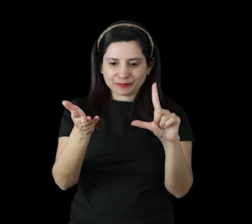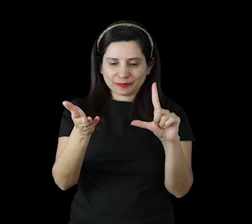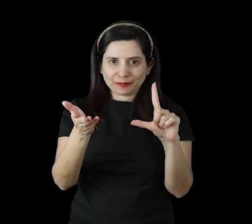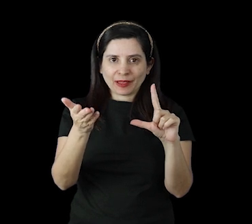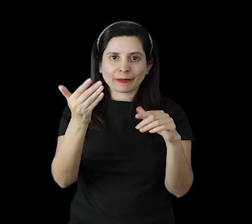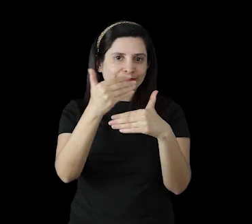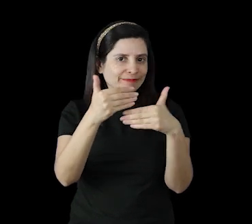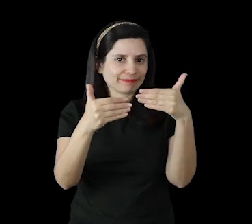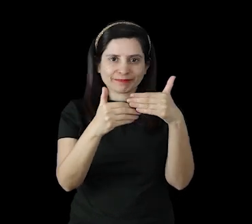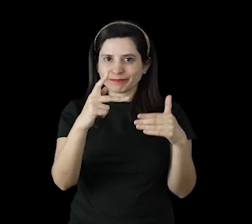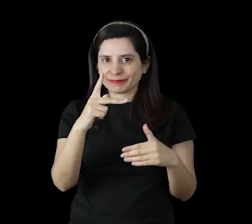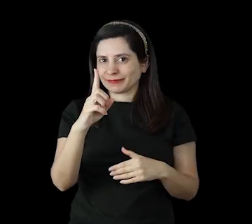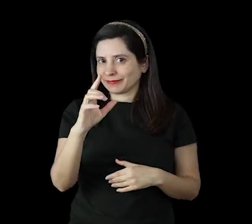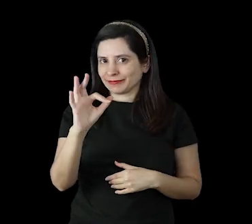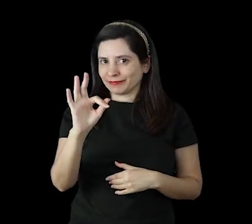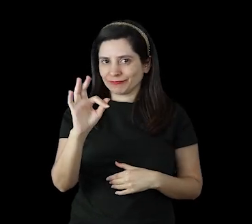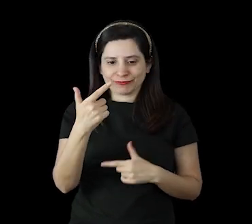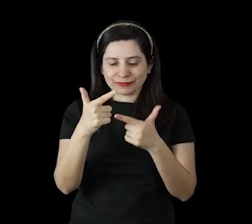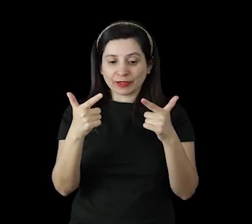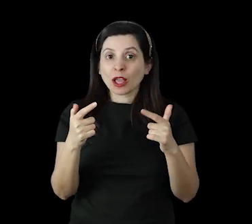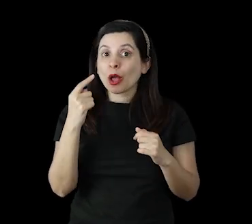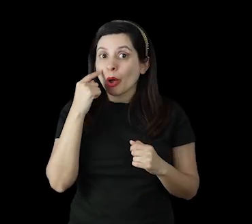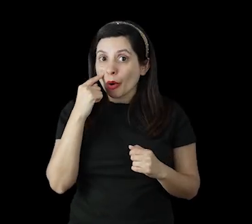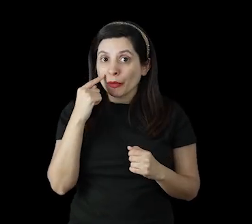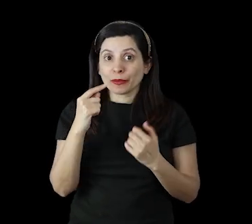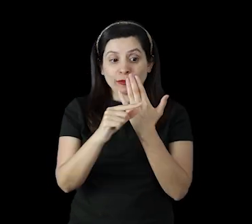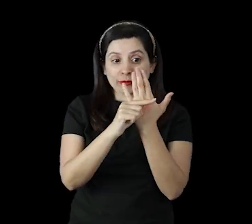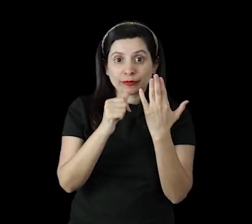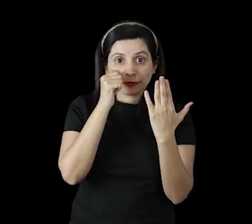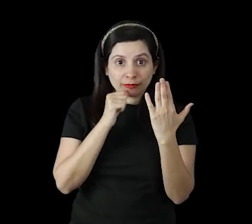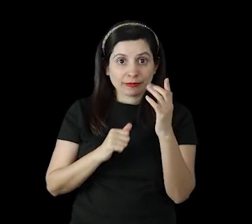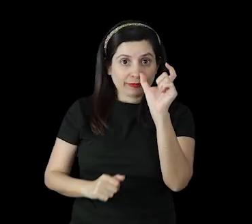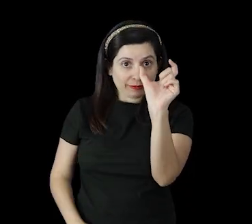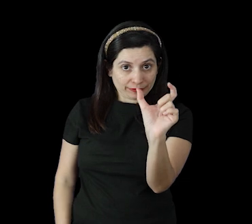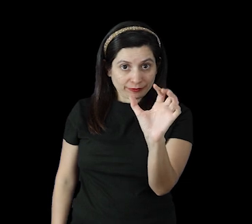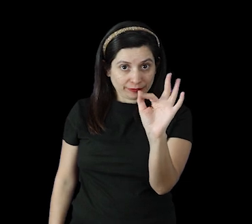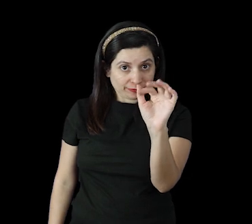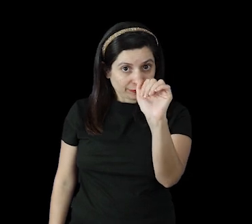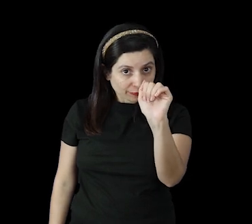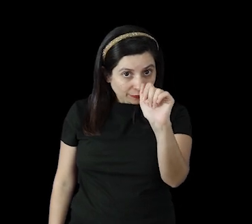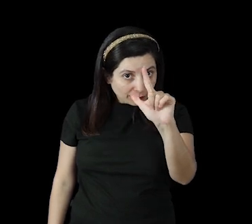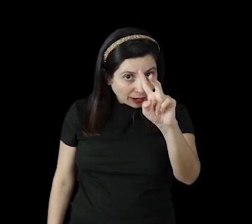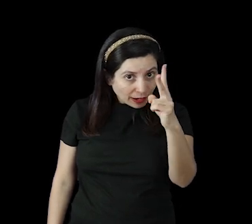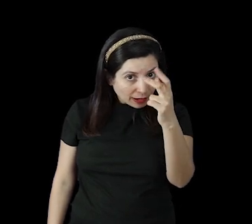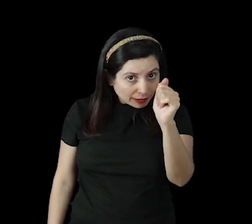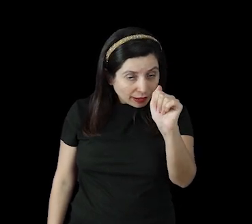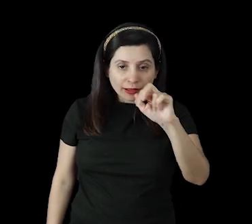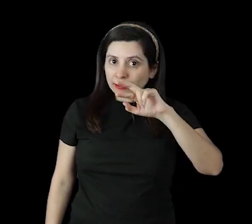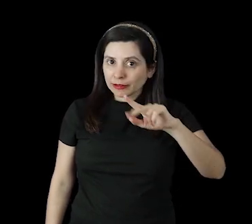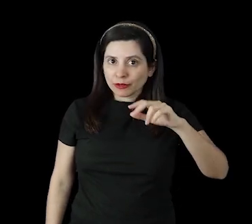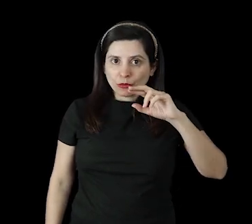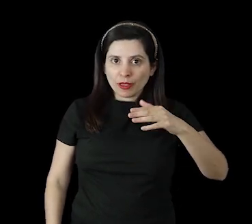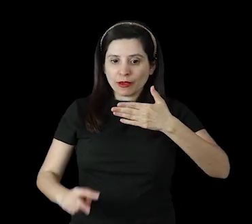não tem. Falha, ela vai dizer assim, que não é uma coisa... Por exemplo, não pode ser uma consequência. Por